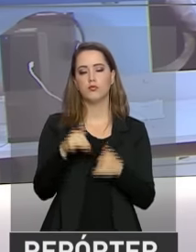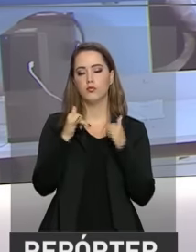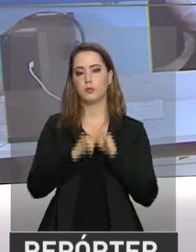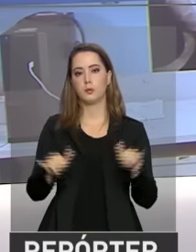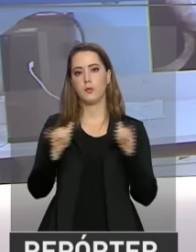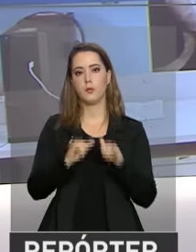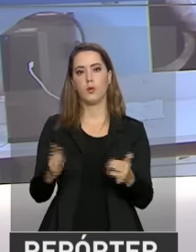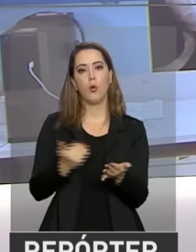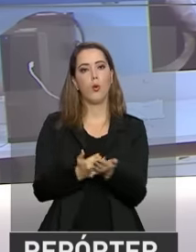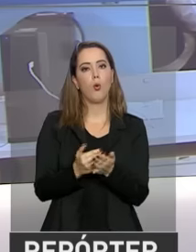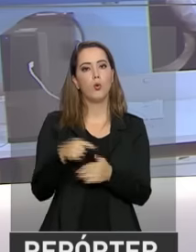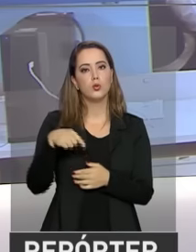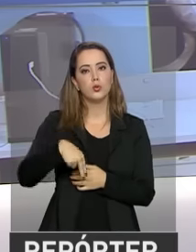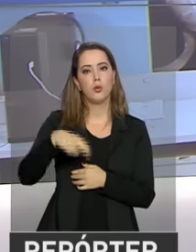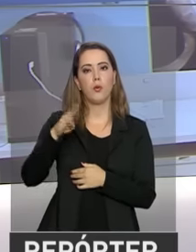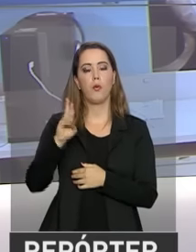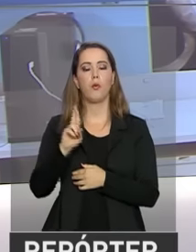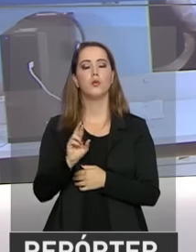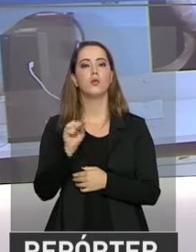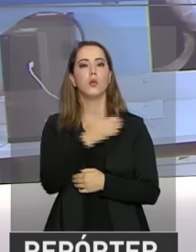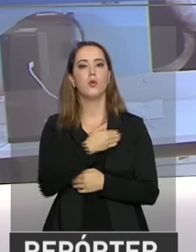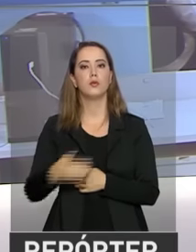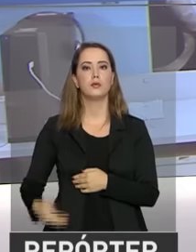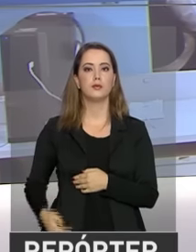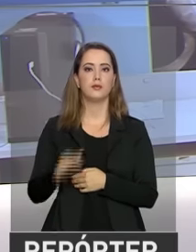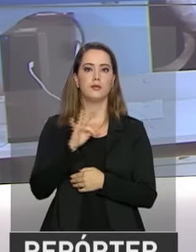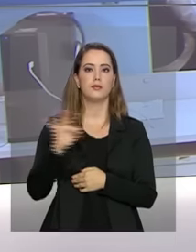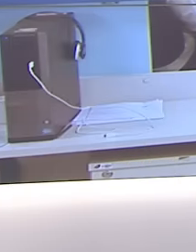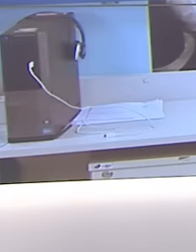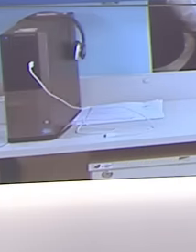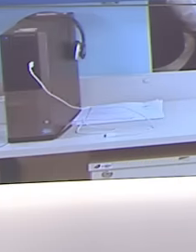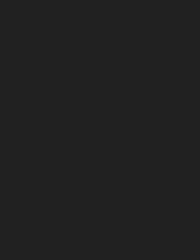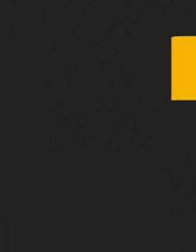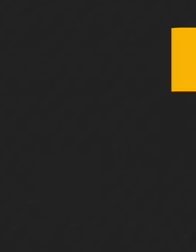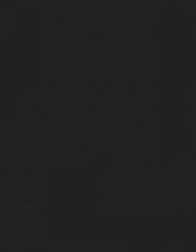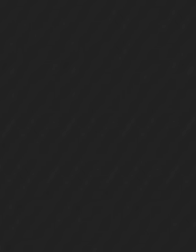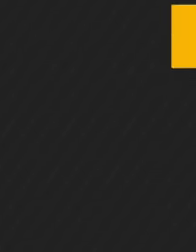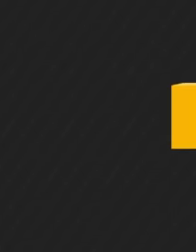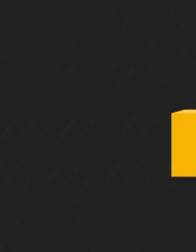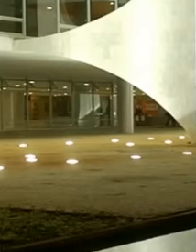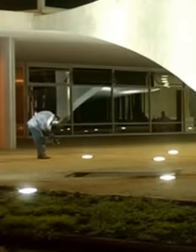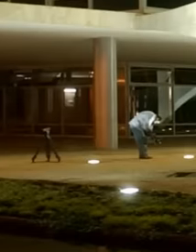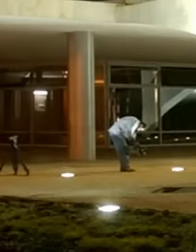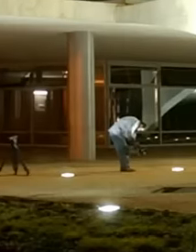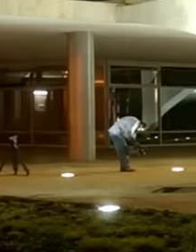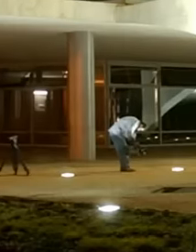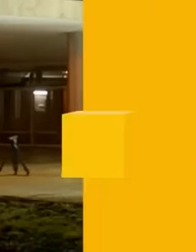informações. Continue na NBR, a TV do Governo Federal.